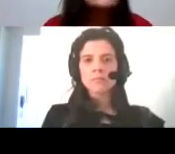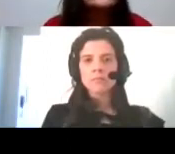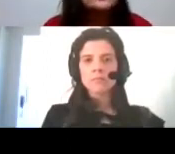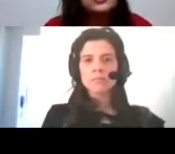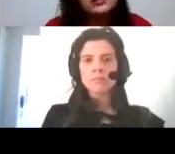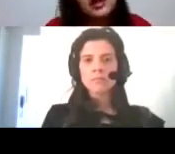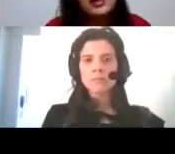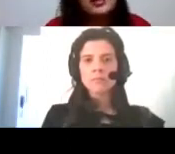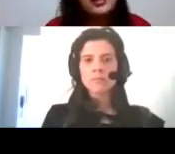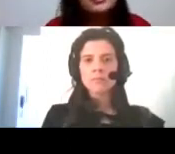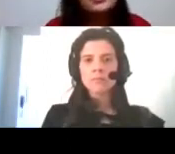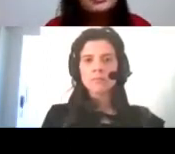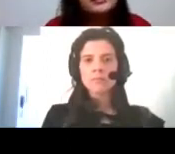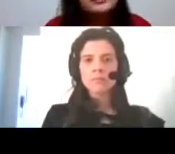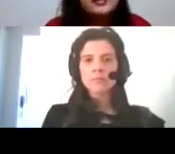comissionados, se forem